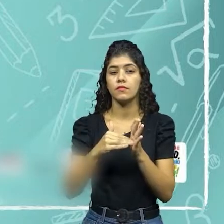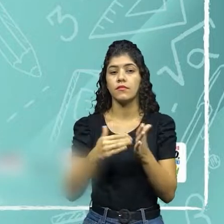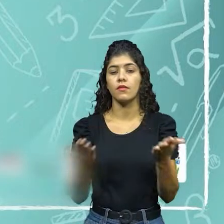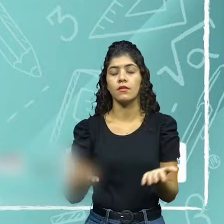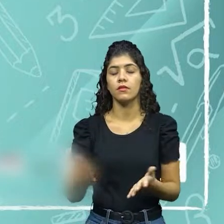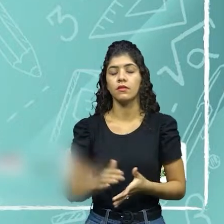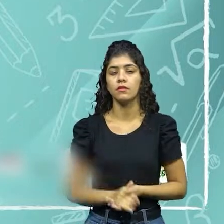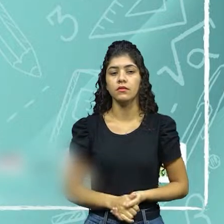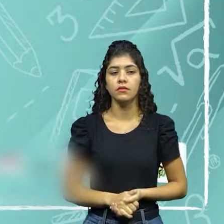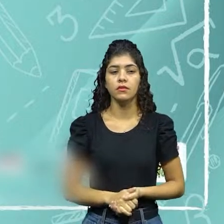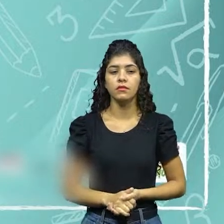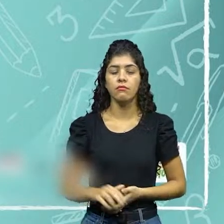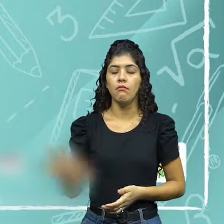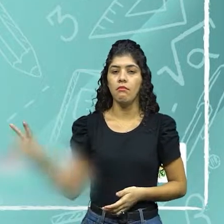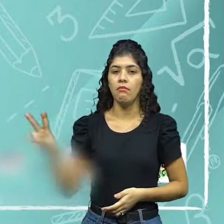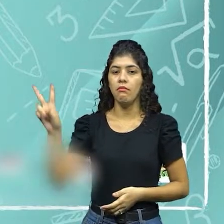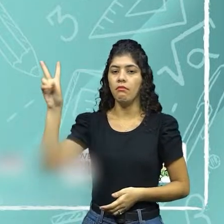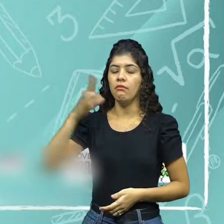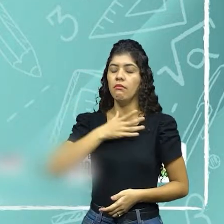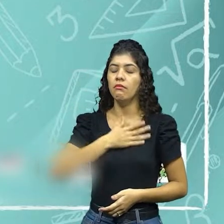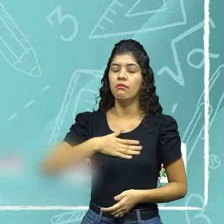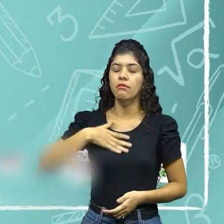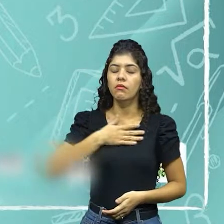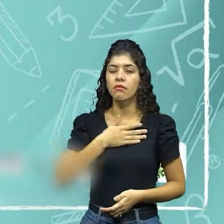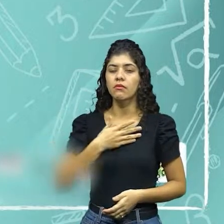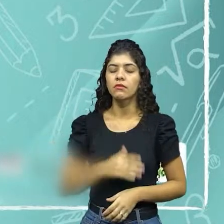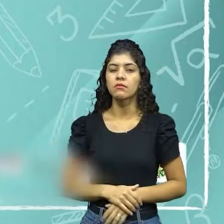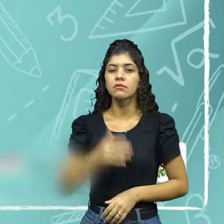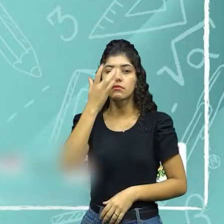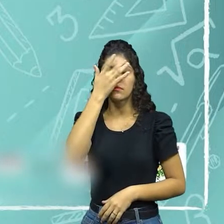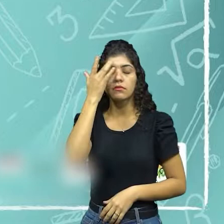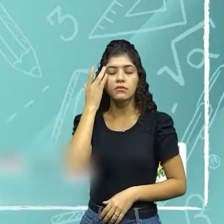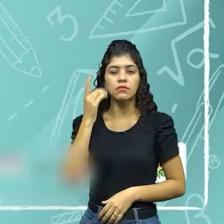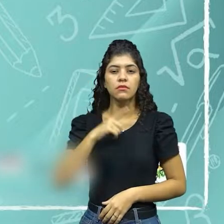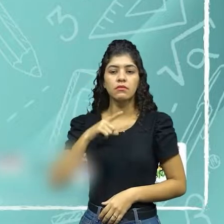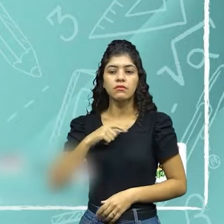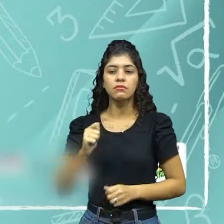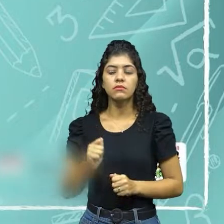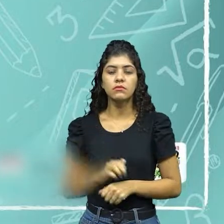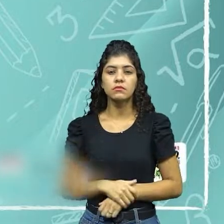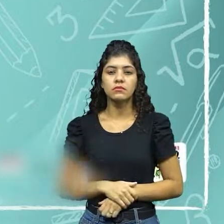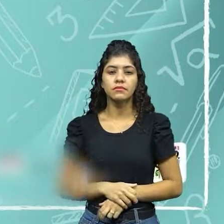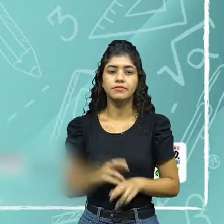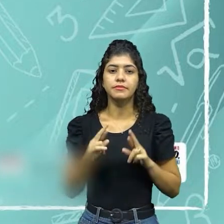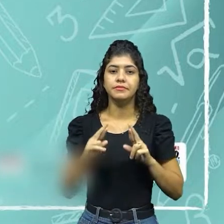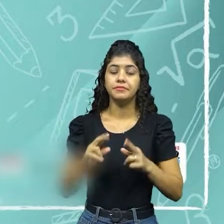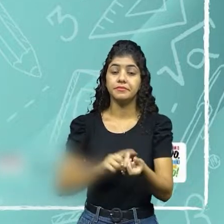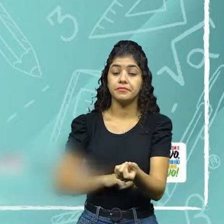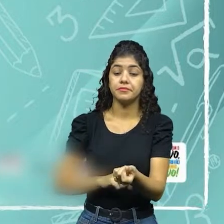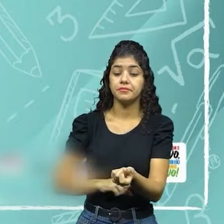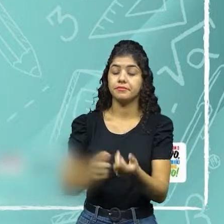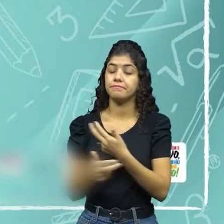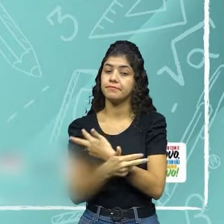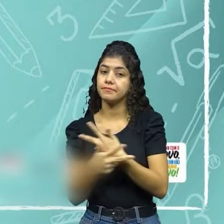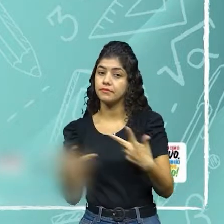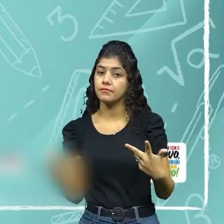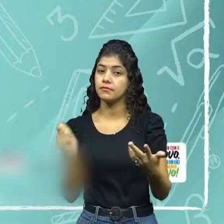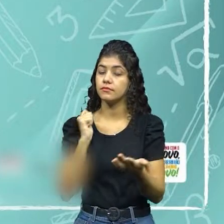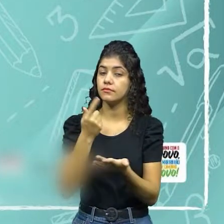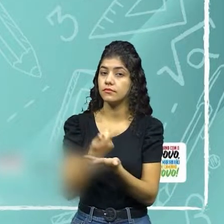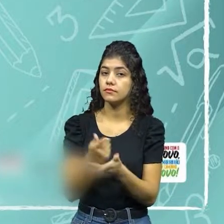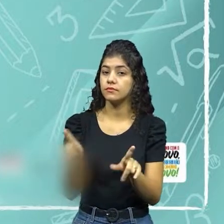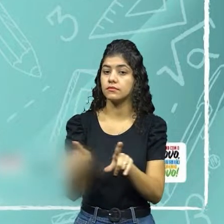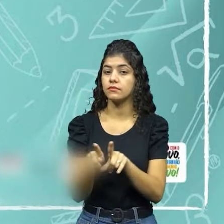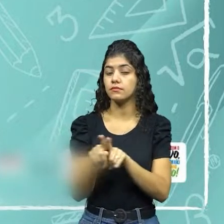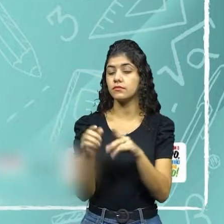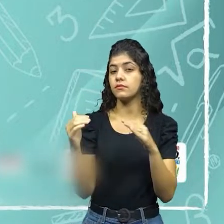com relação à oferta, é o valor de satisfação. Os clientes criam expectativas com relação ao valor e satisfação de várias ofertas e compras de acordo